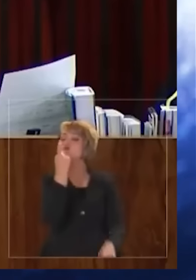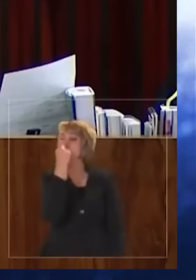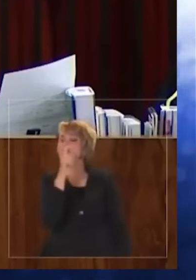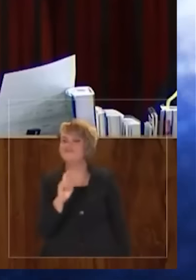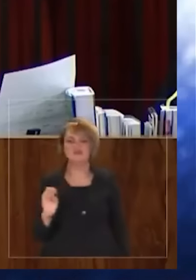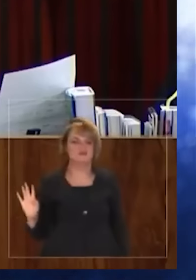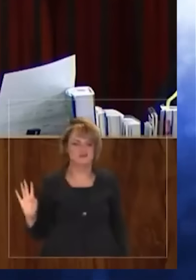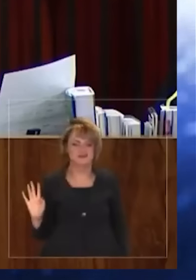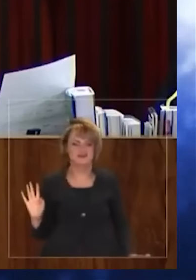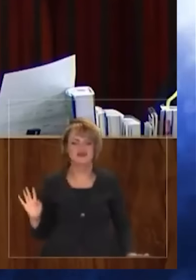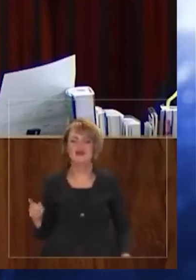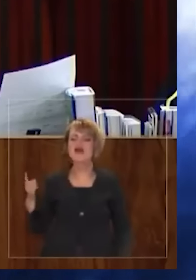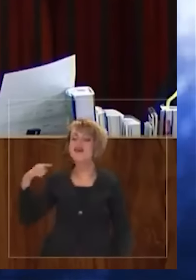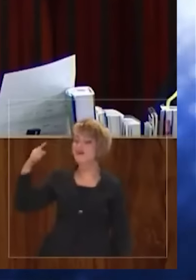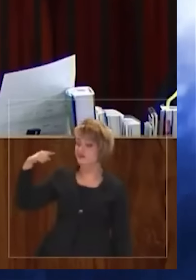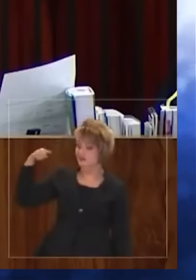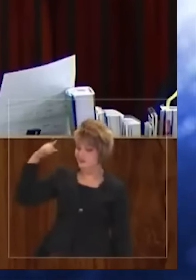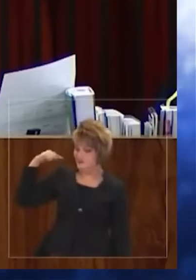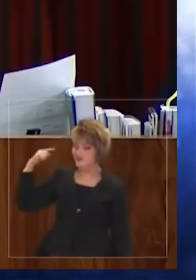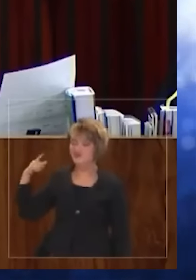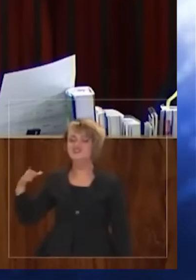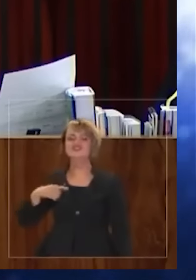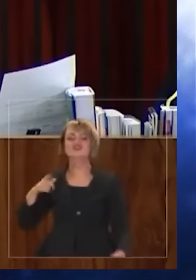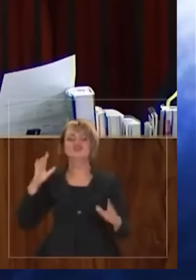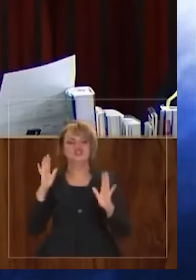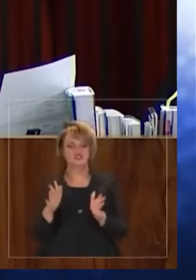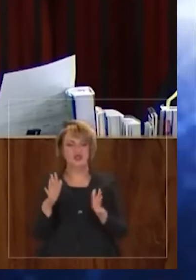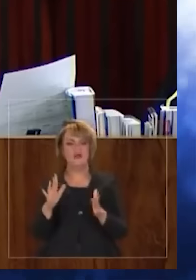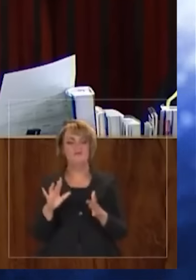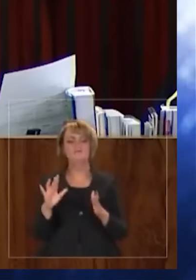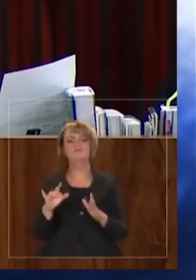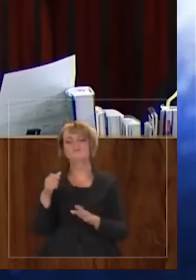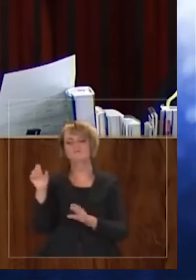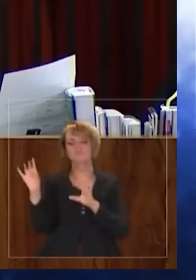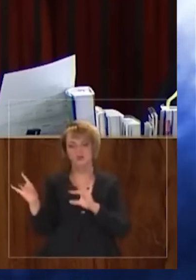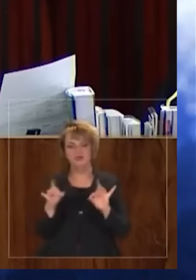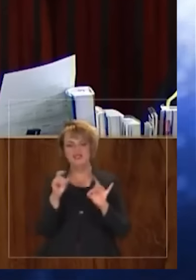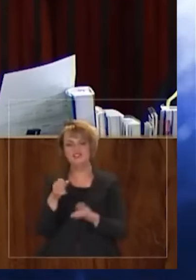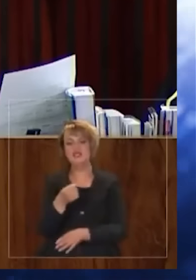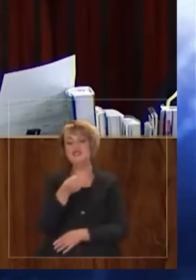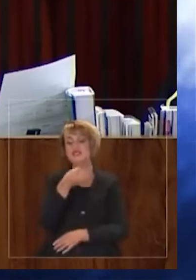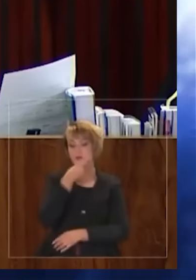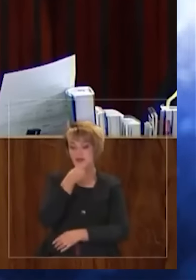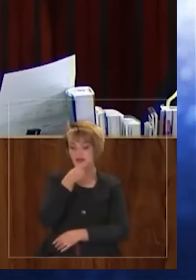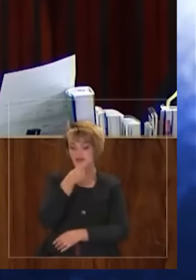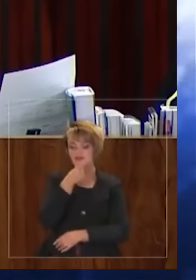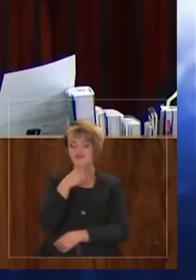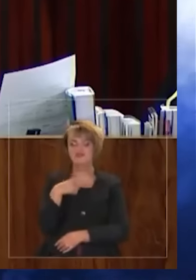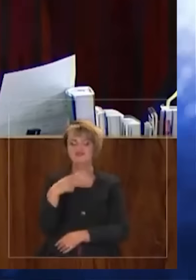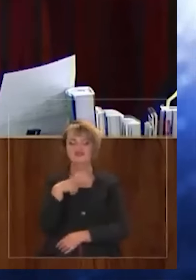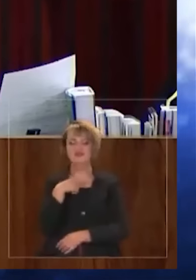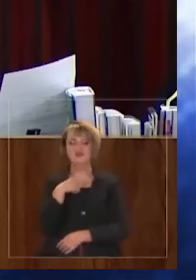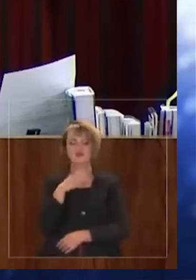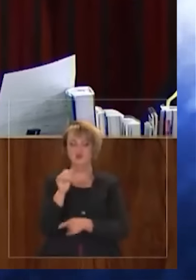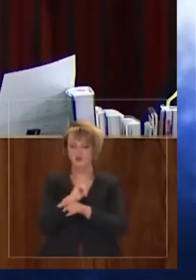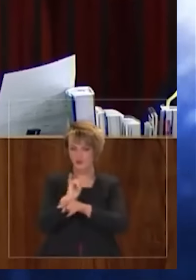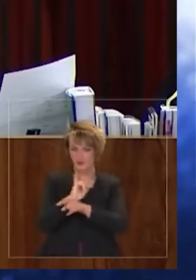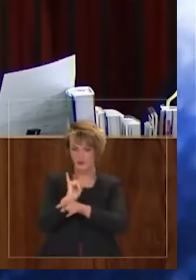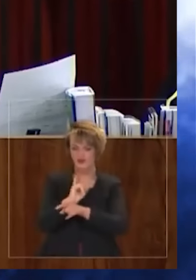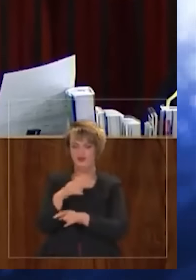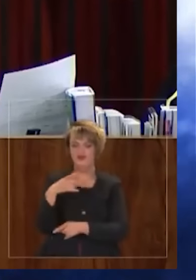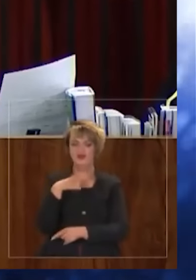ele já tinha várias postagens inclusive uma entrevista no canal supersônico cast no